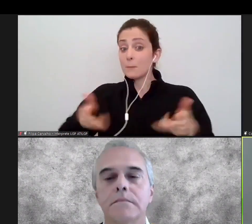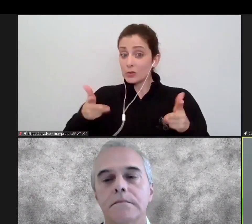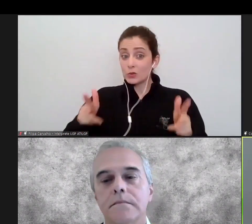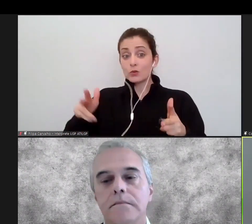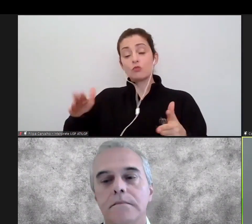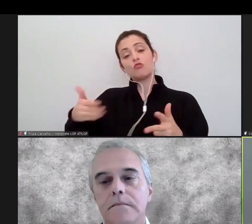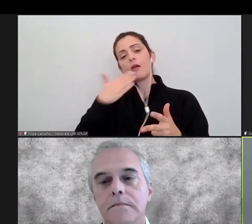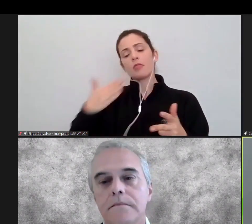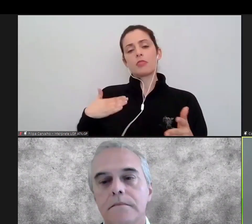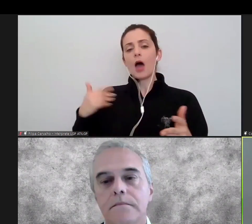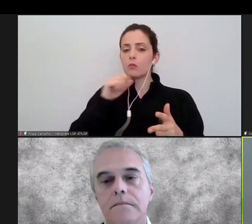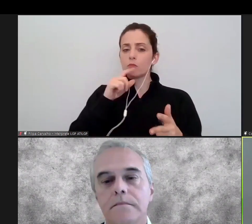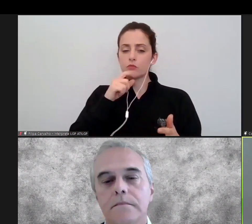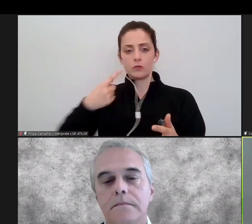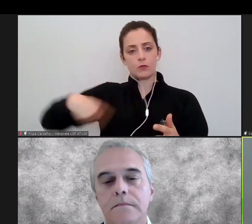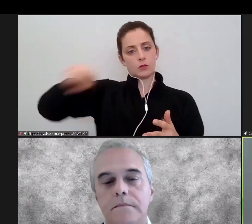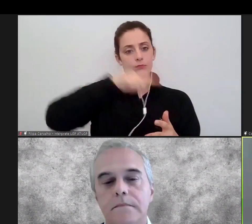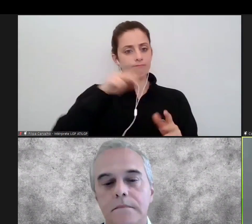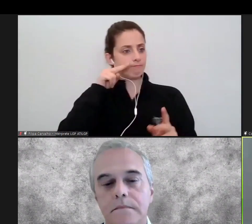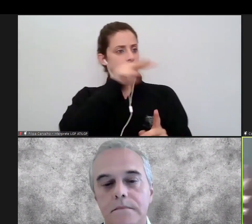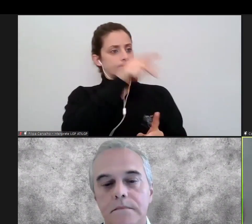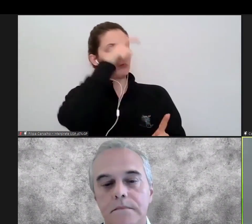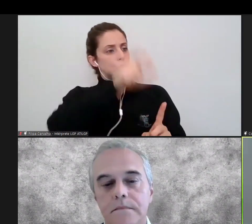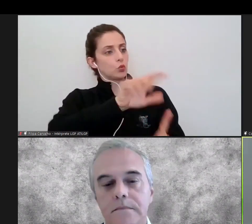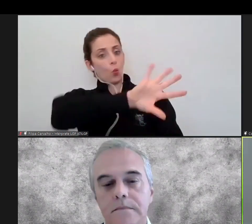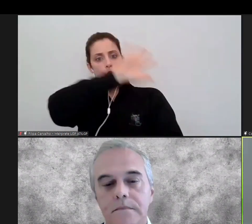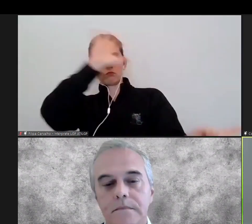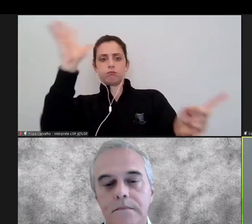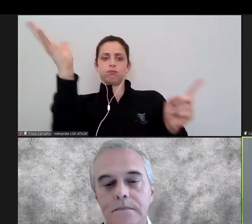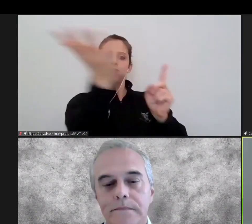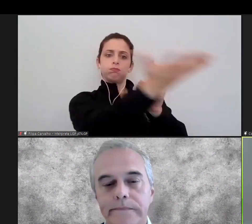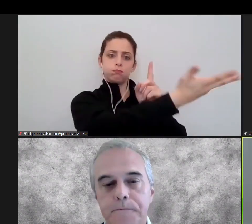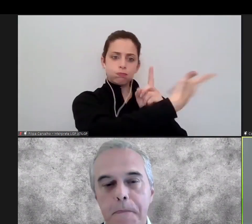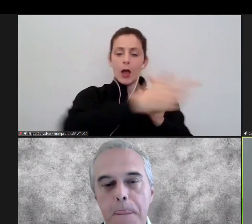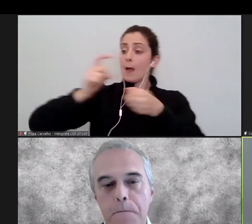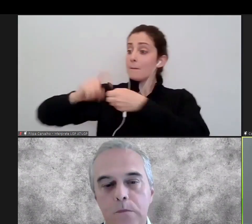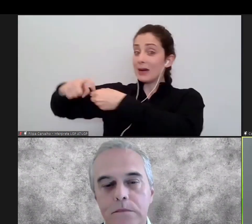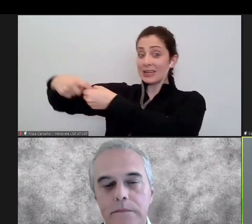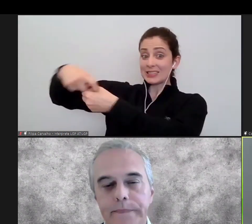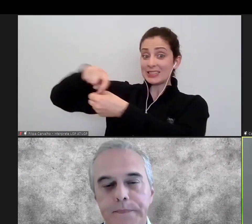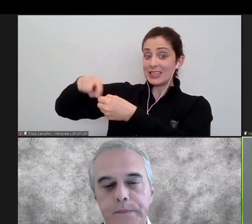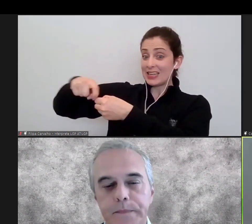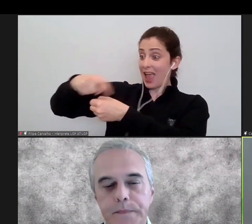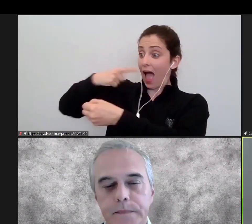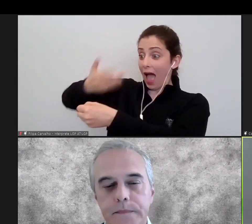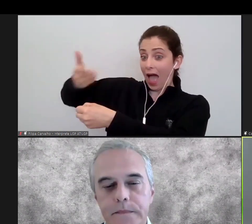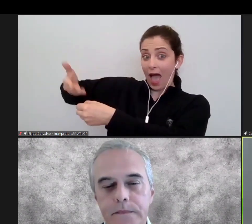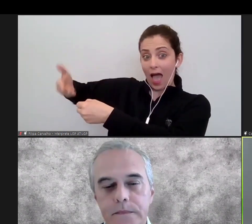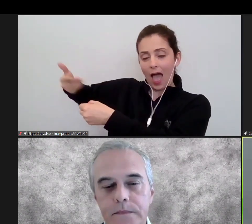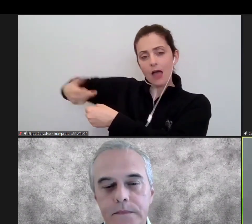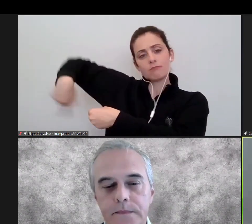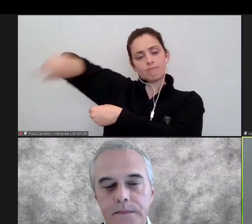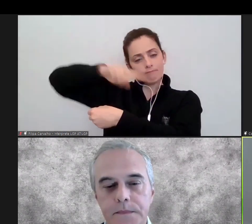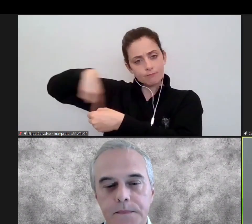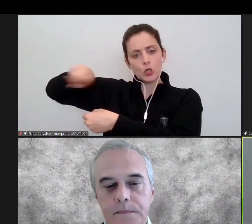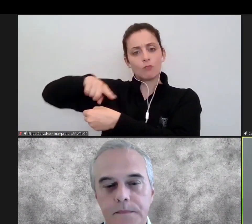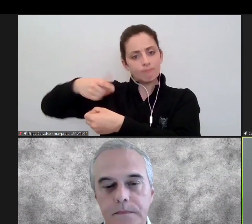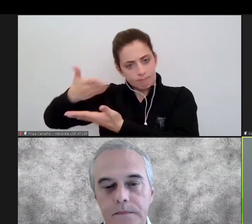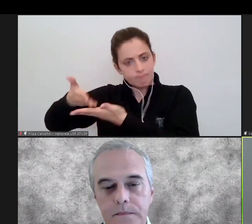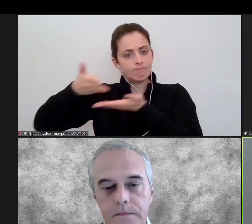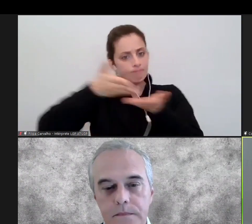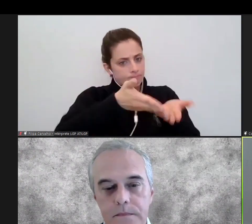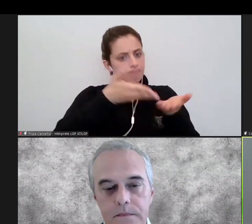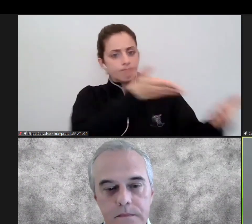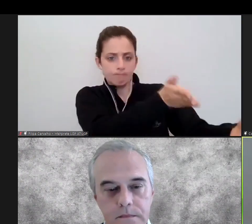não é? E de forma integrada e concertada também com outras entidades, procurarmos dar resposta àquelas que são as necessidades, os